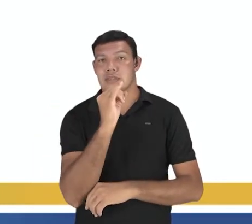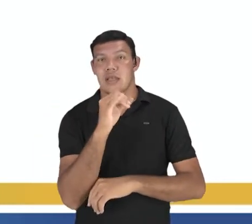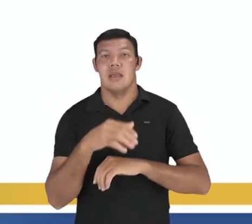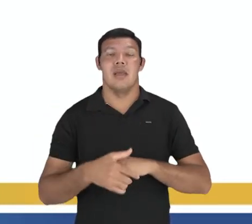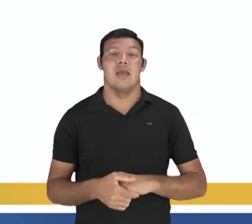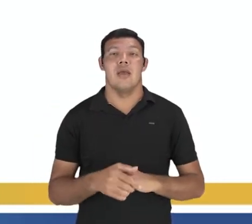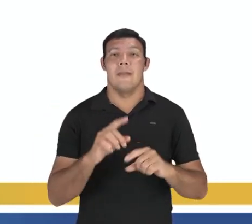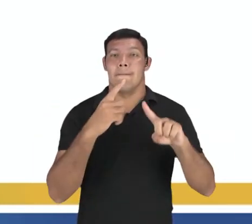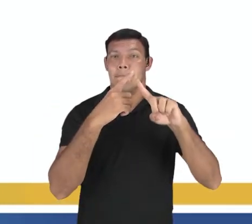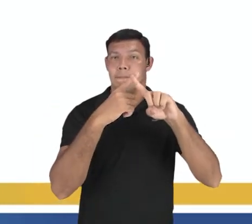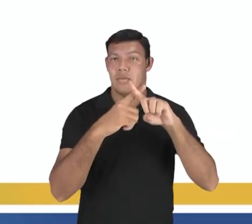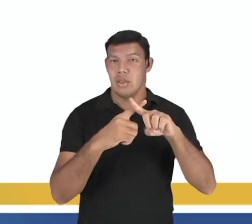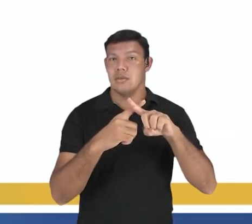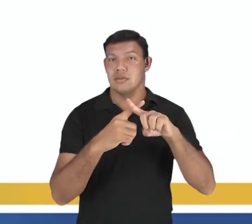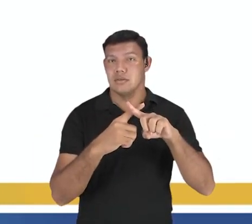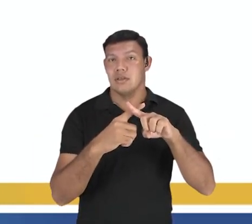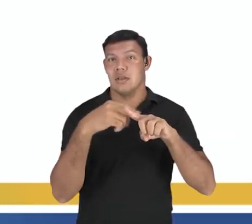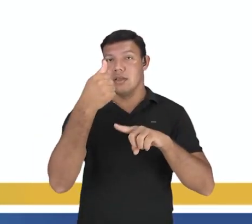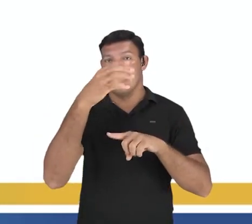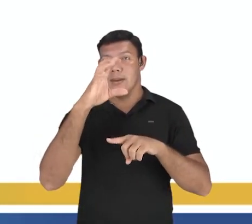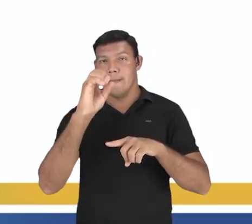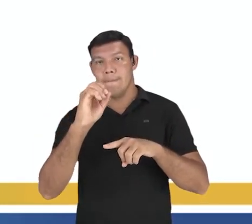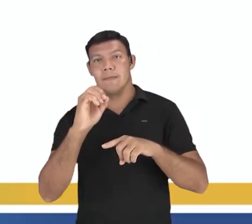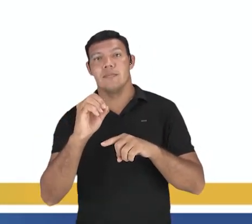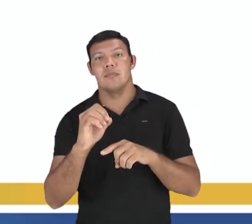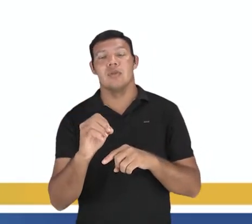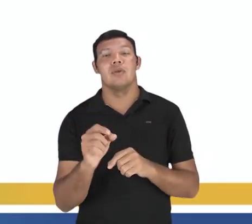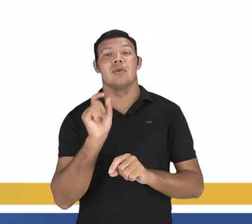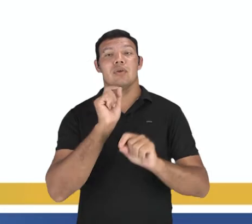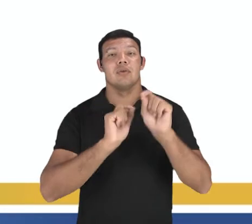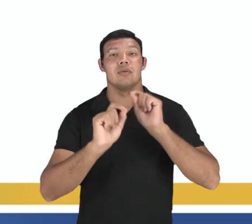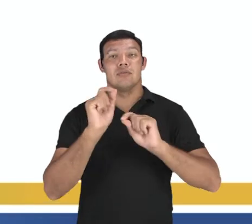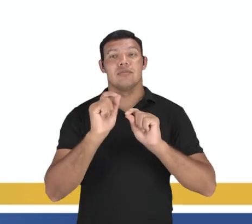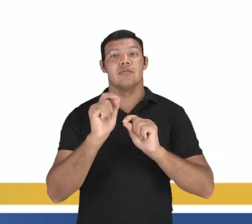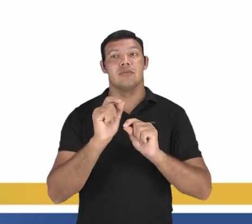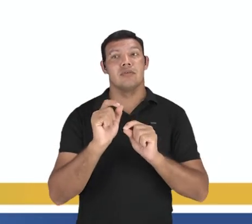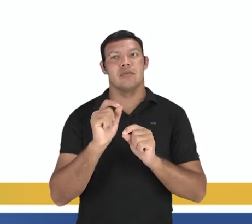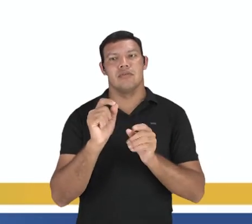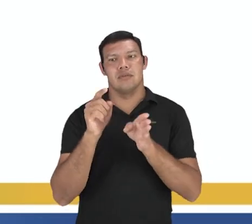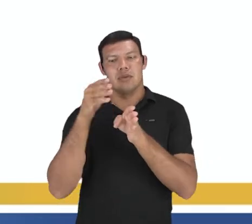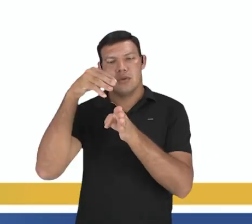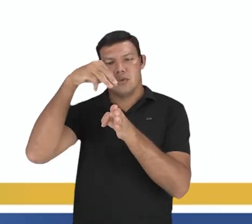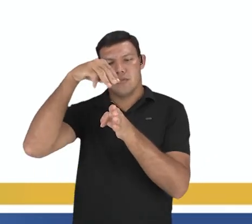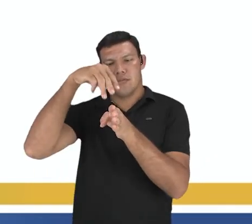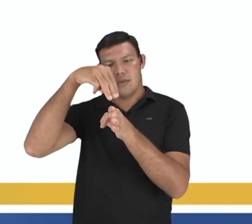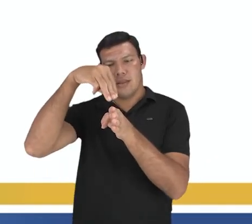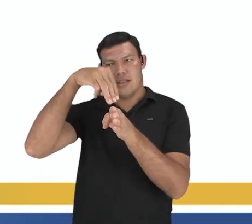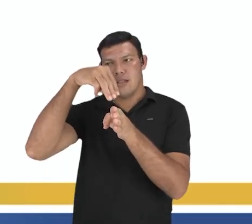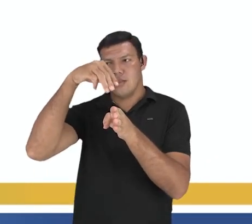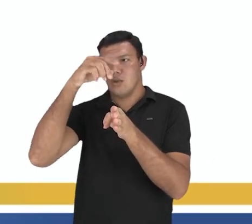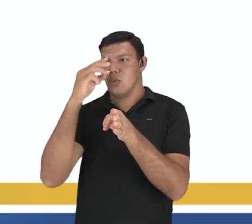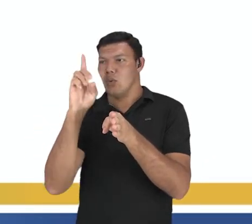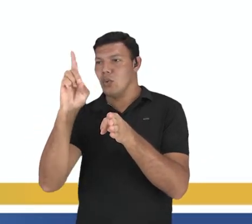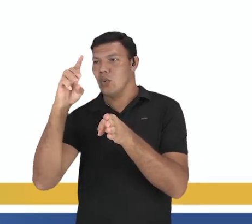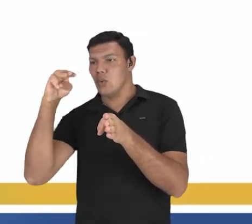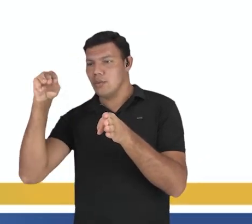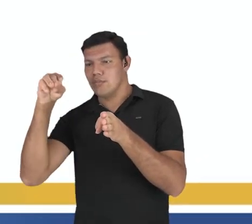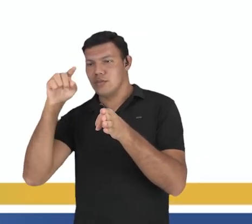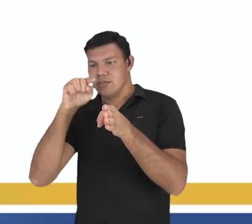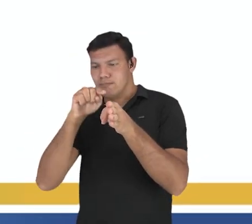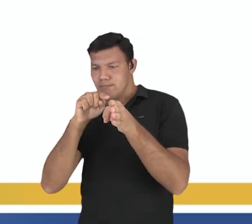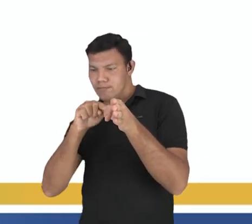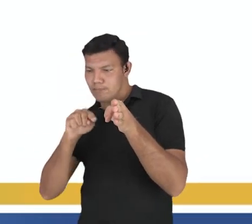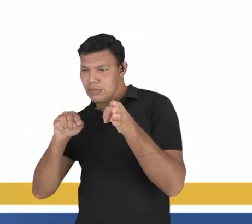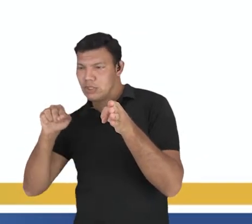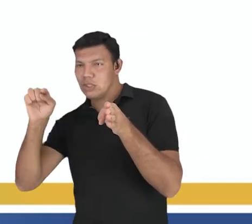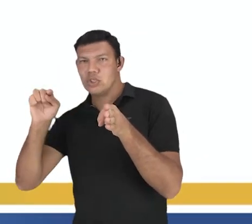seu churrasco fazendo uma multiplicação por 10 significaria que eu estaria querendo dar uma casinha para direita Então minha viu lá ela só ia me dar